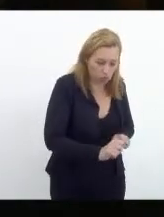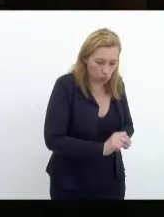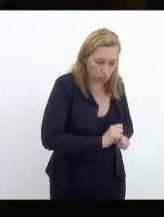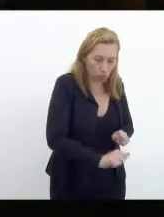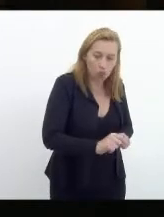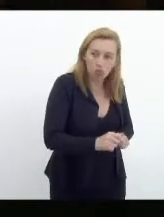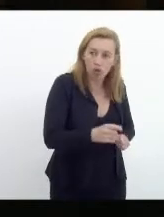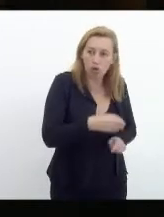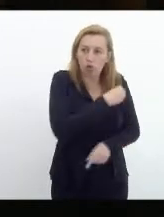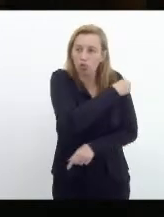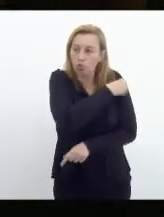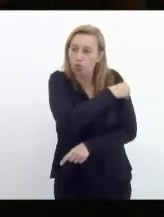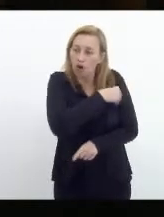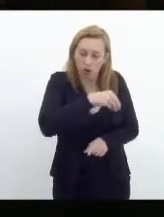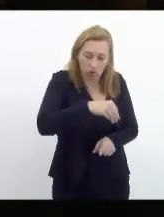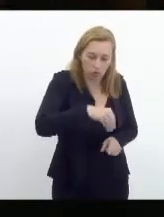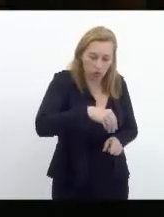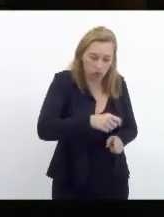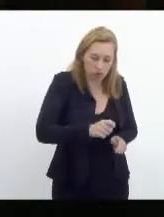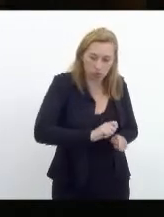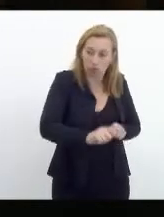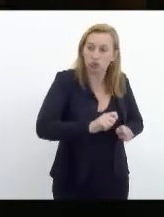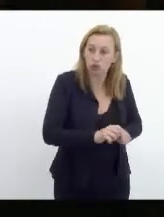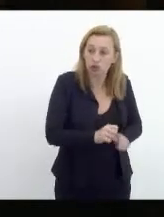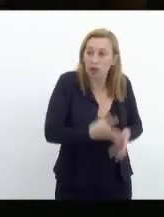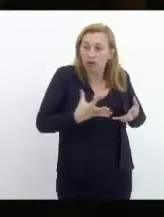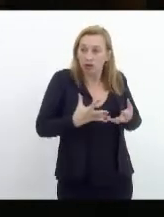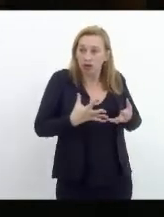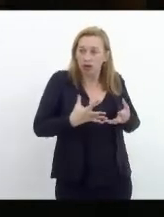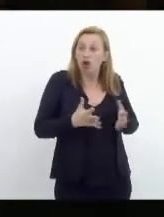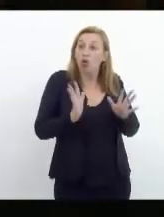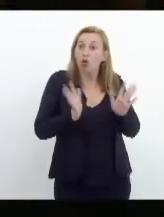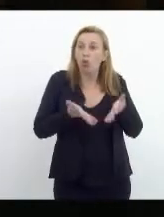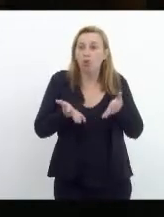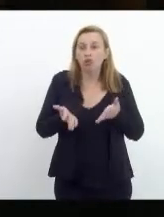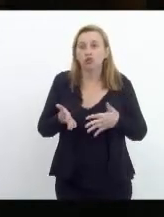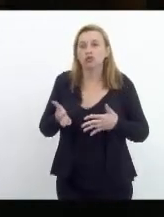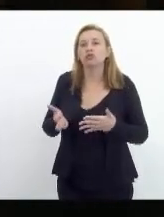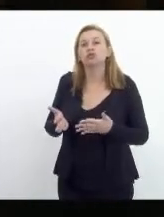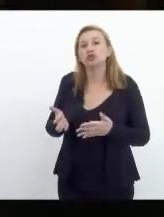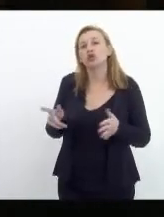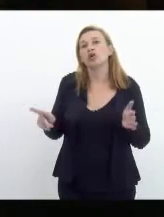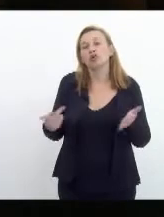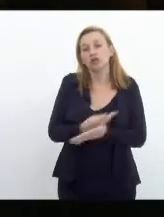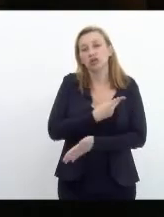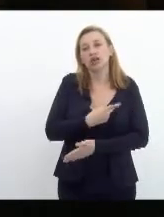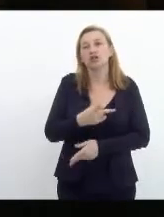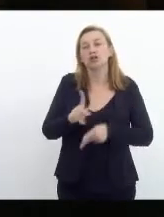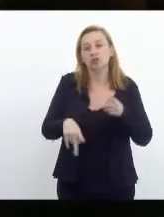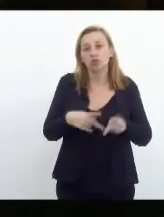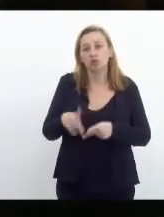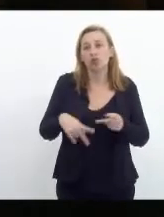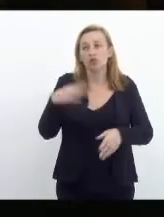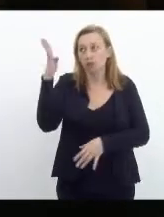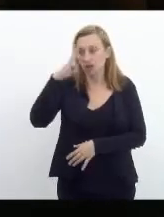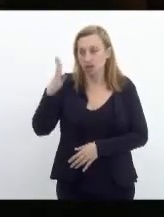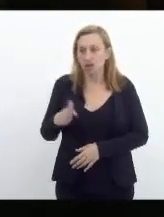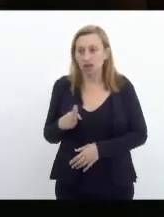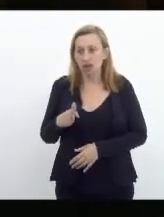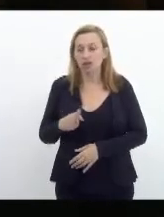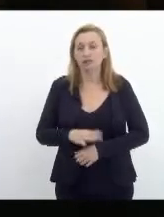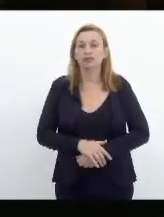álcool e se queimaram. Essa é a situação hoje da população brasileira que